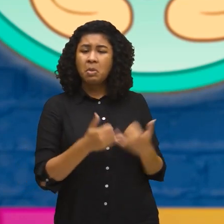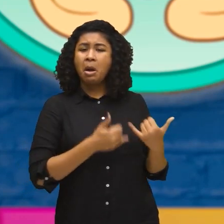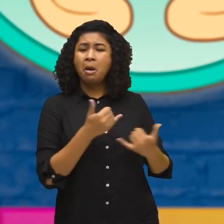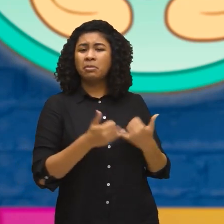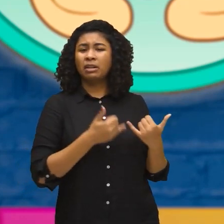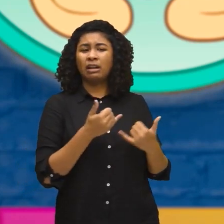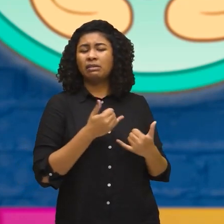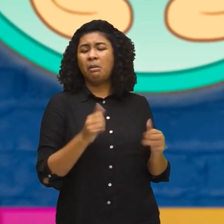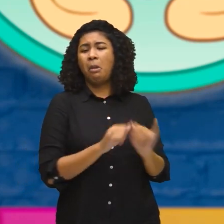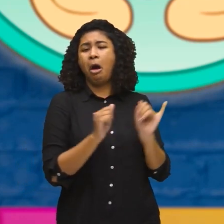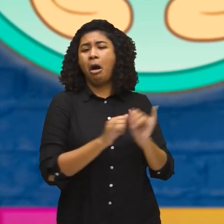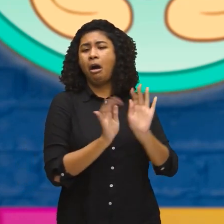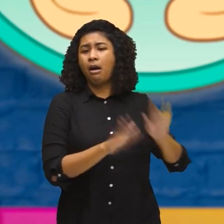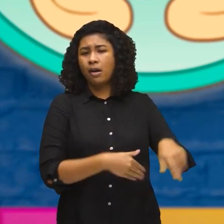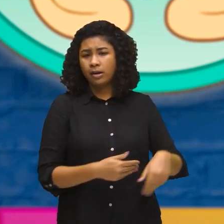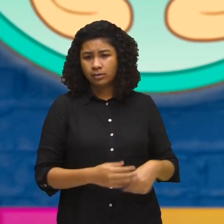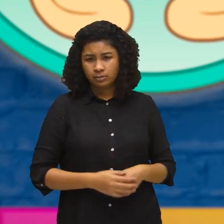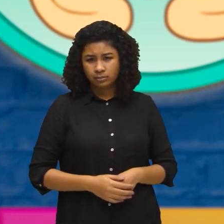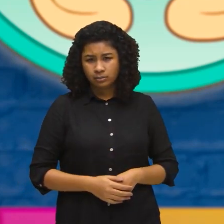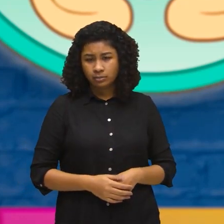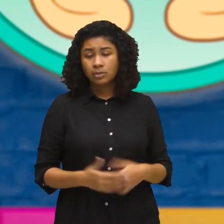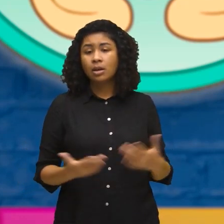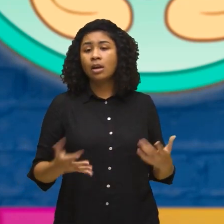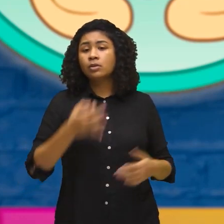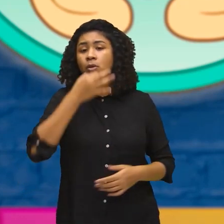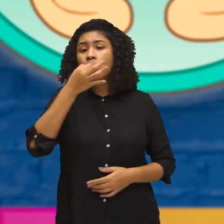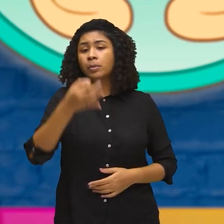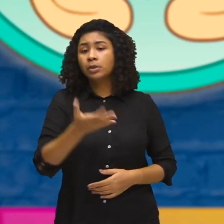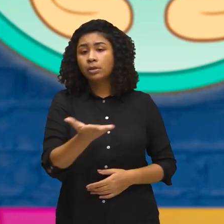acha? Olha só.